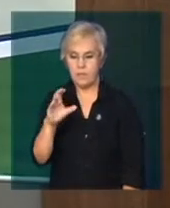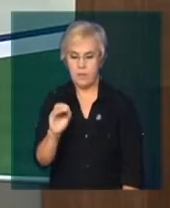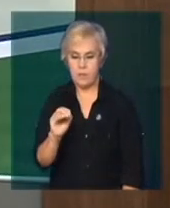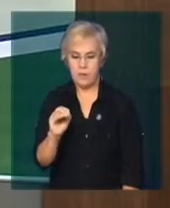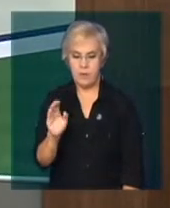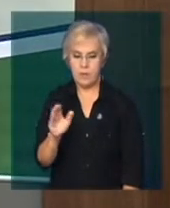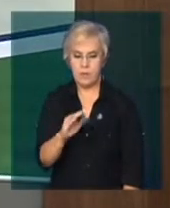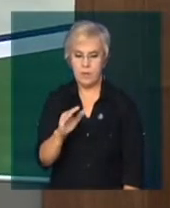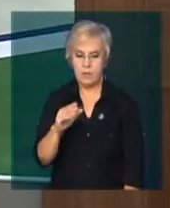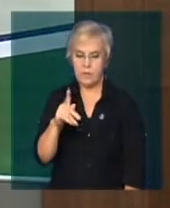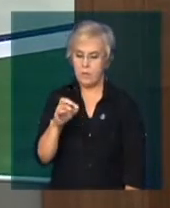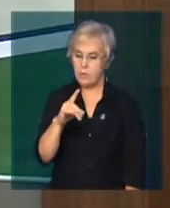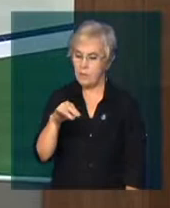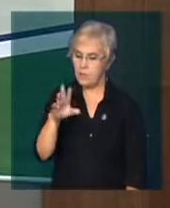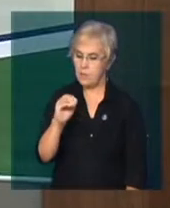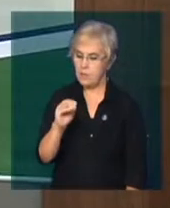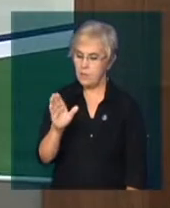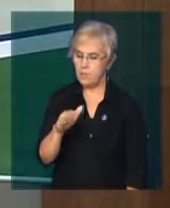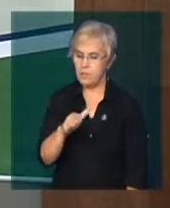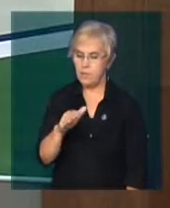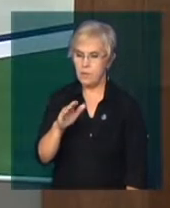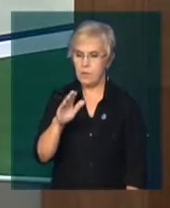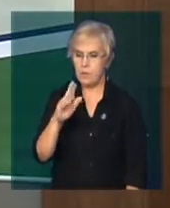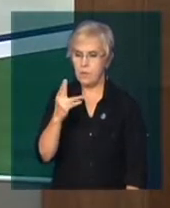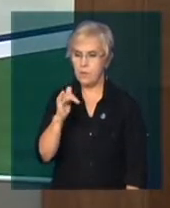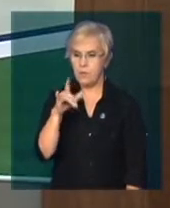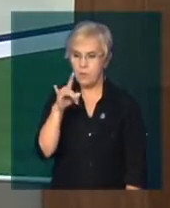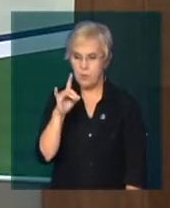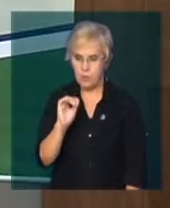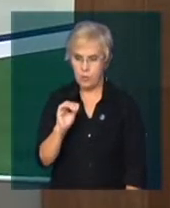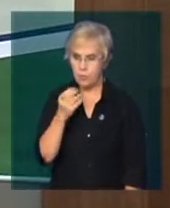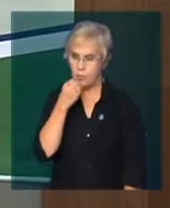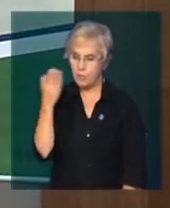Castro, deputado Pedro Chaves e deputado Hildo Rocha. Muito bem-vindo ao Estado do